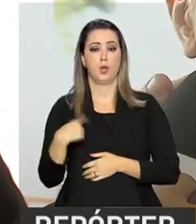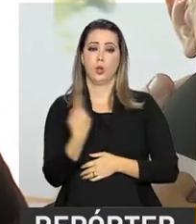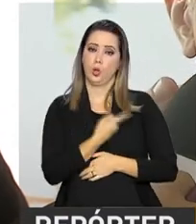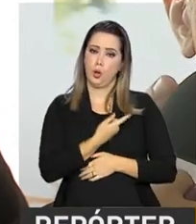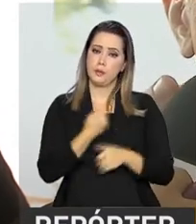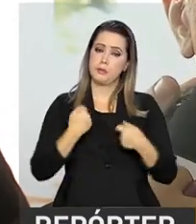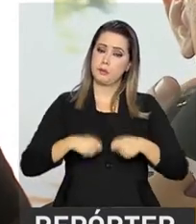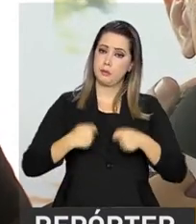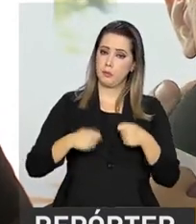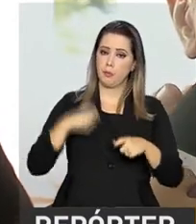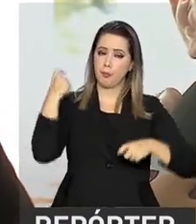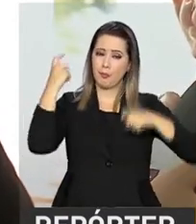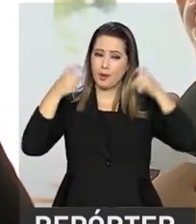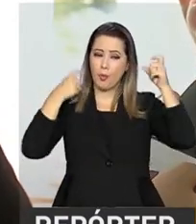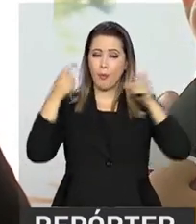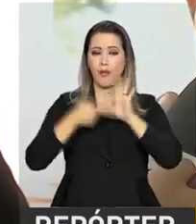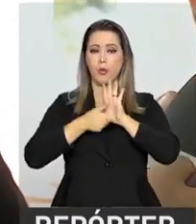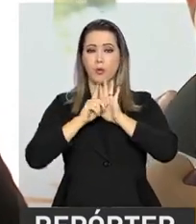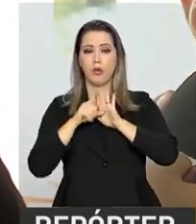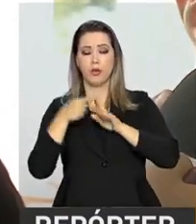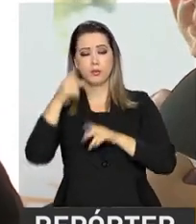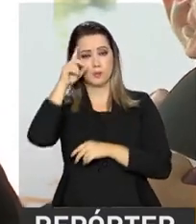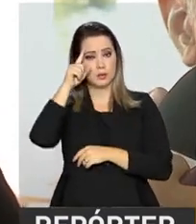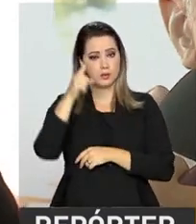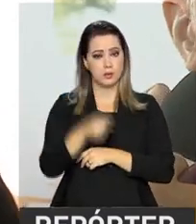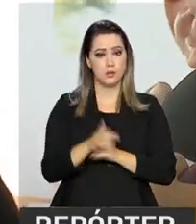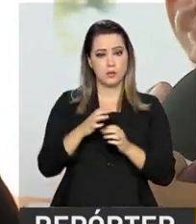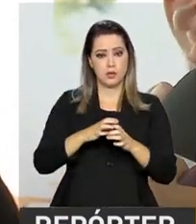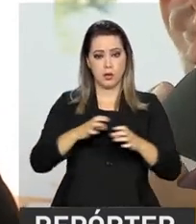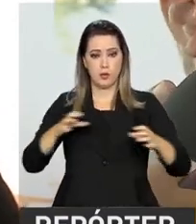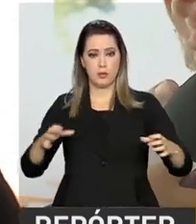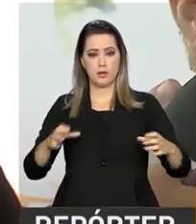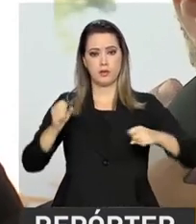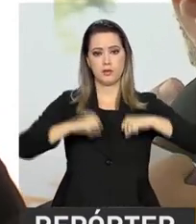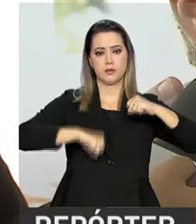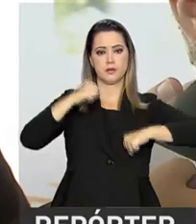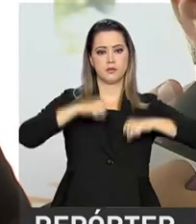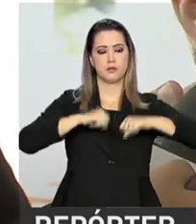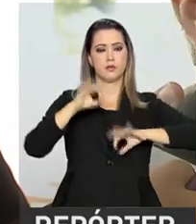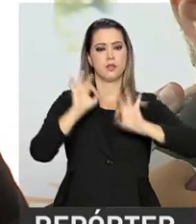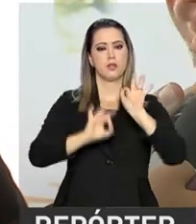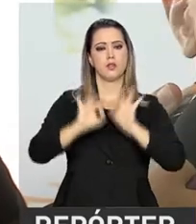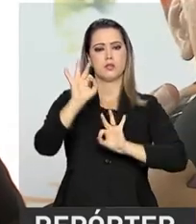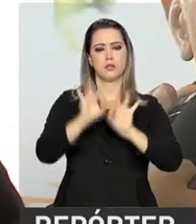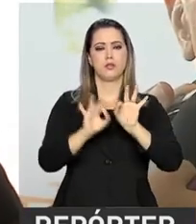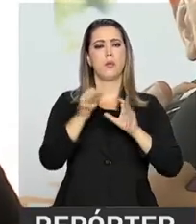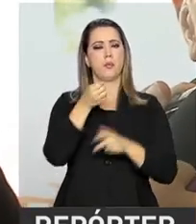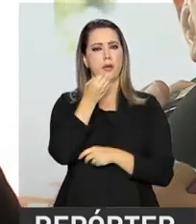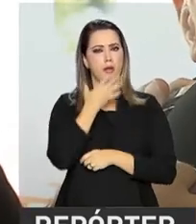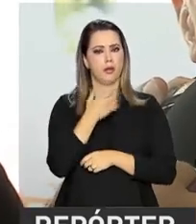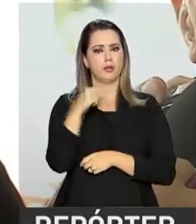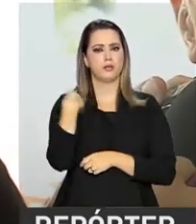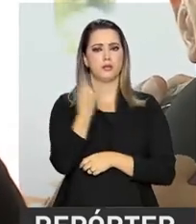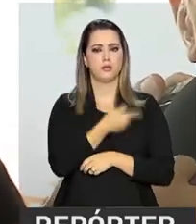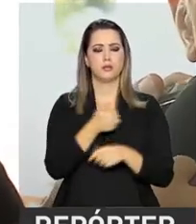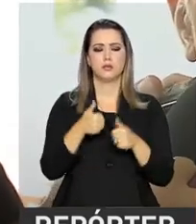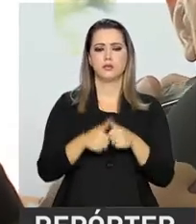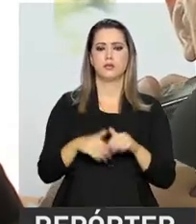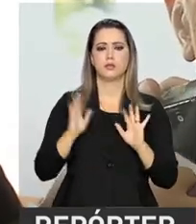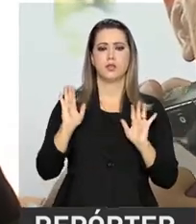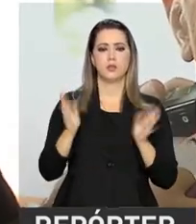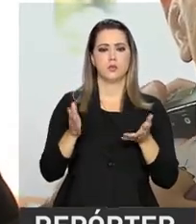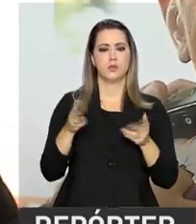fiocruz bio-manguinhos que ampliar sua produção e eles fizeram essa parceria bem sucedida nós estamos já